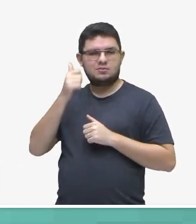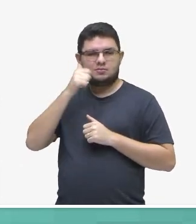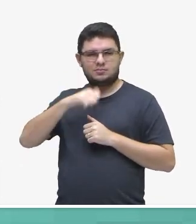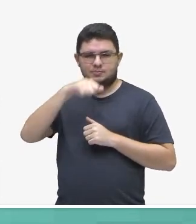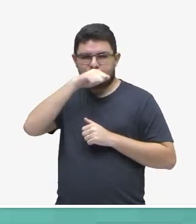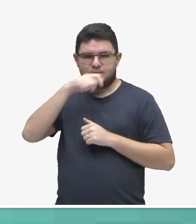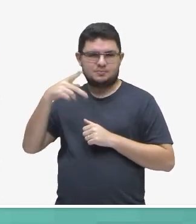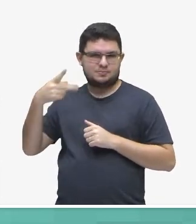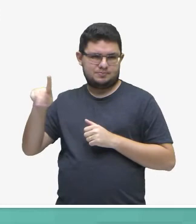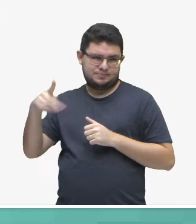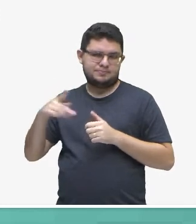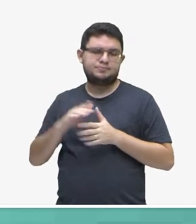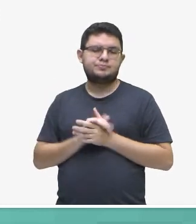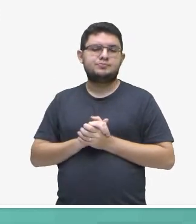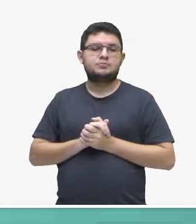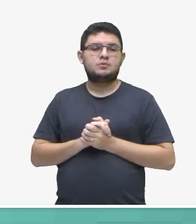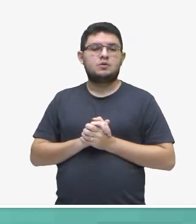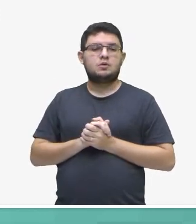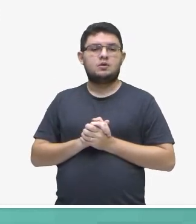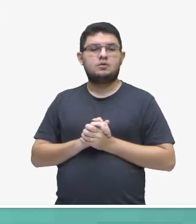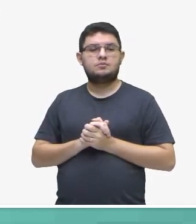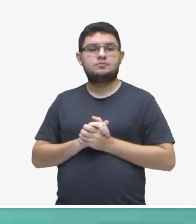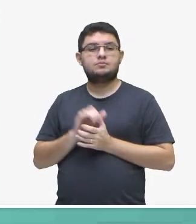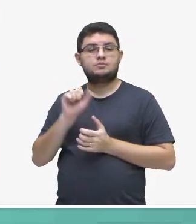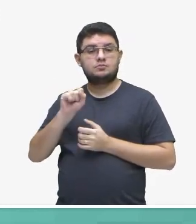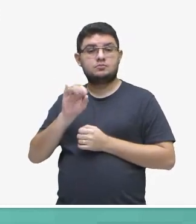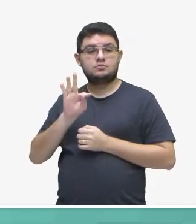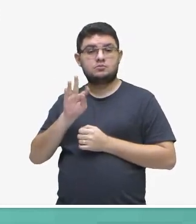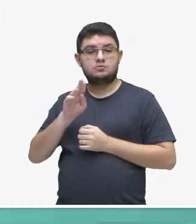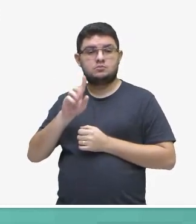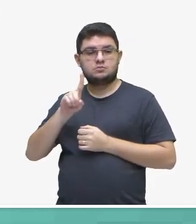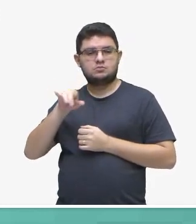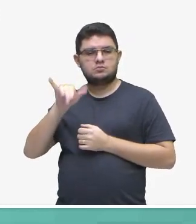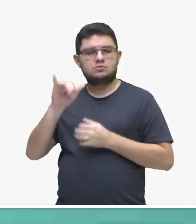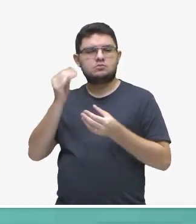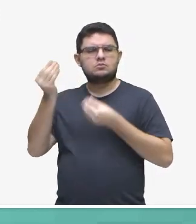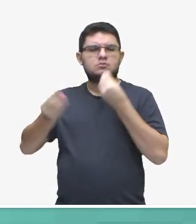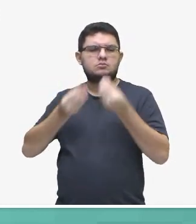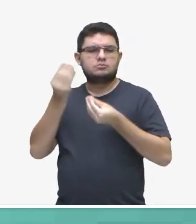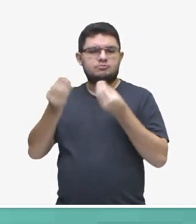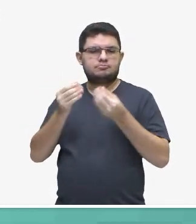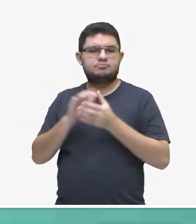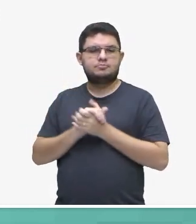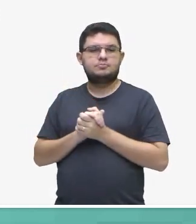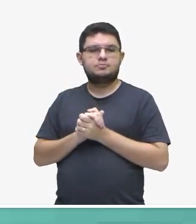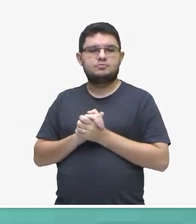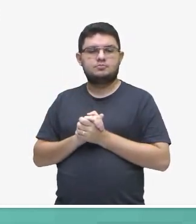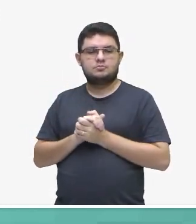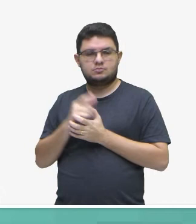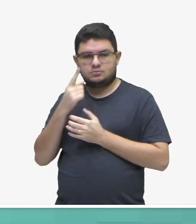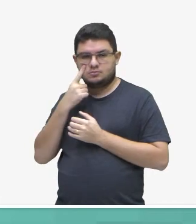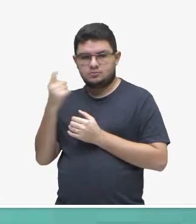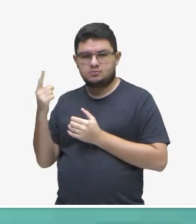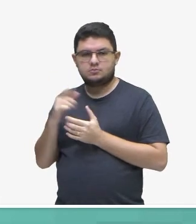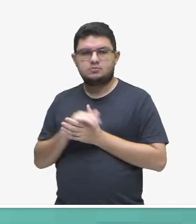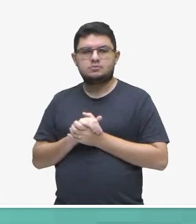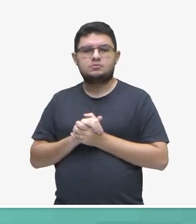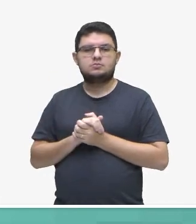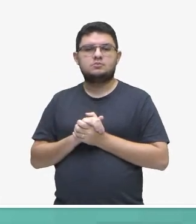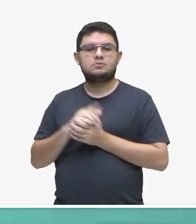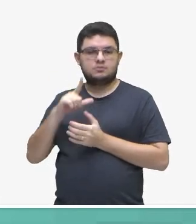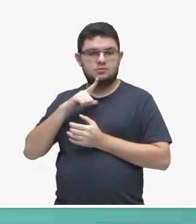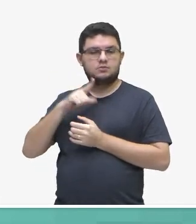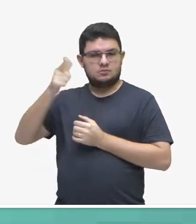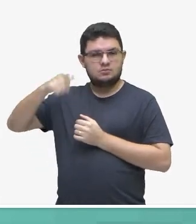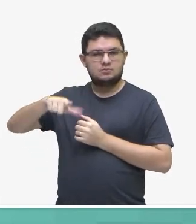você saber com quem ela mora. Vamos lá para a frase com o verbo study. What does she study? Ali eu tenho a personagem